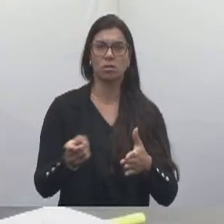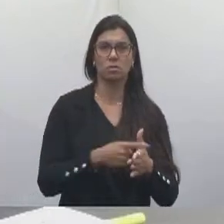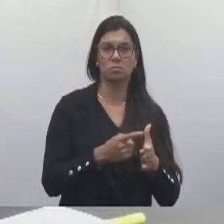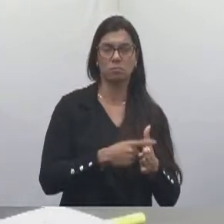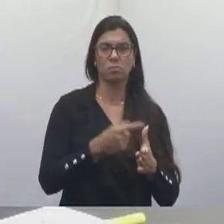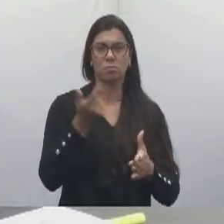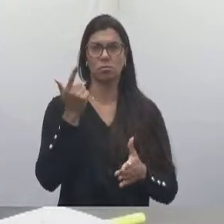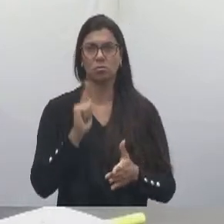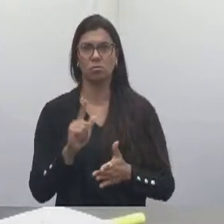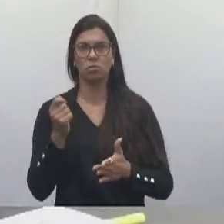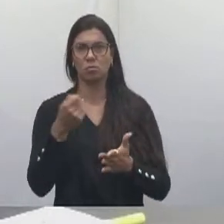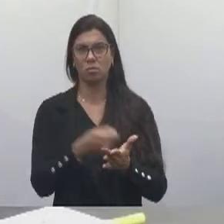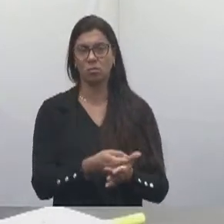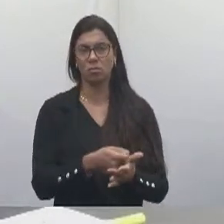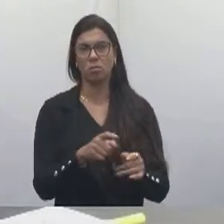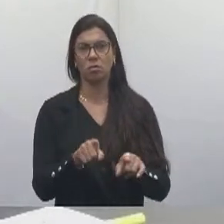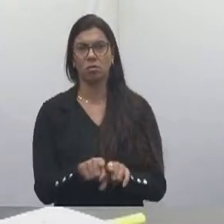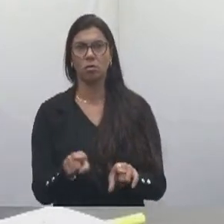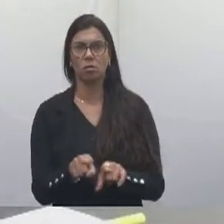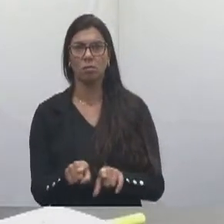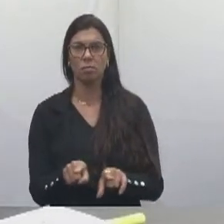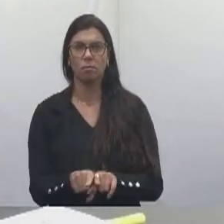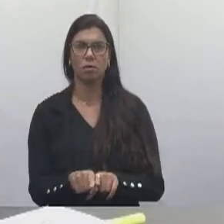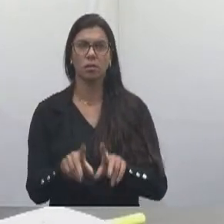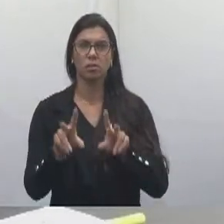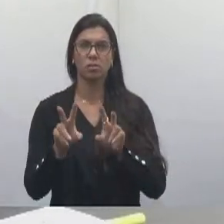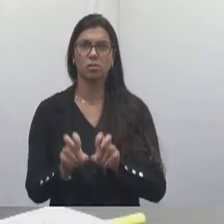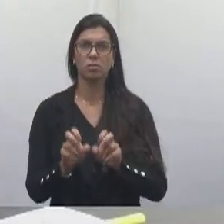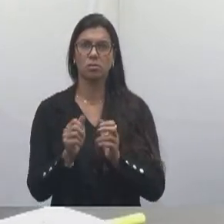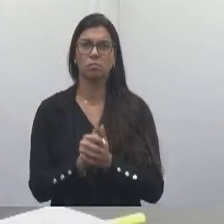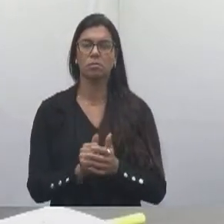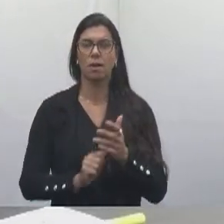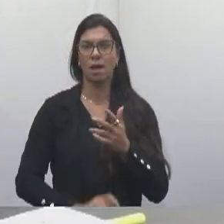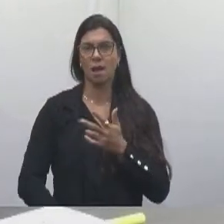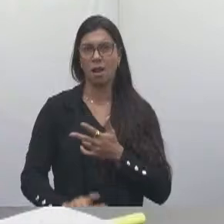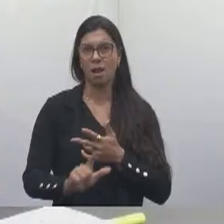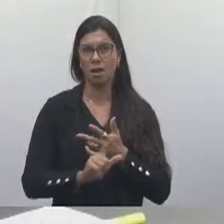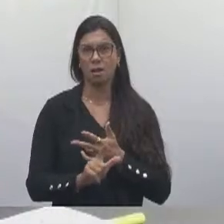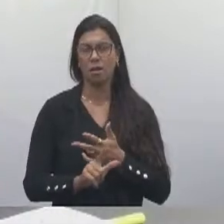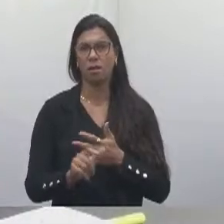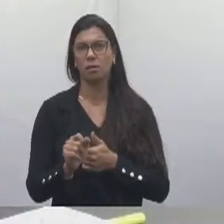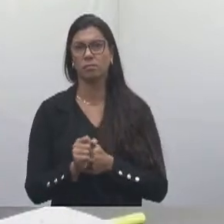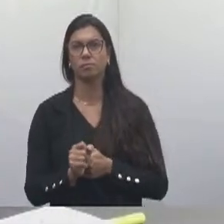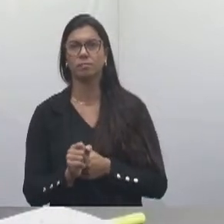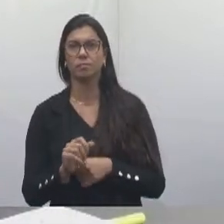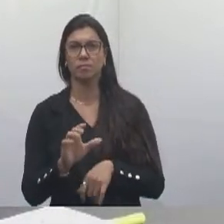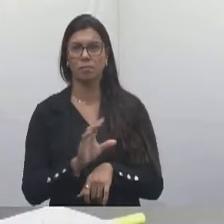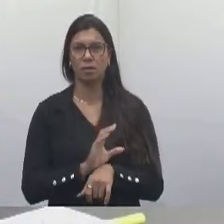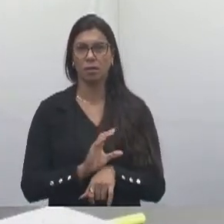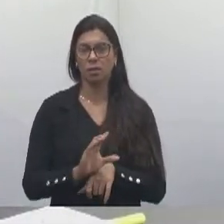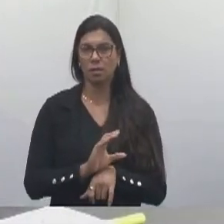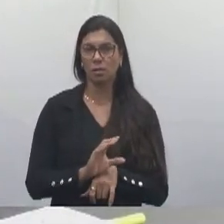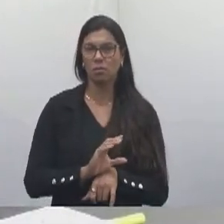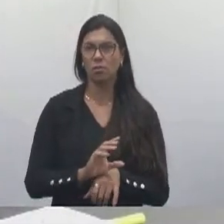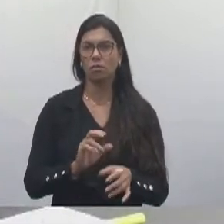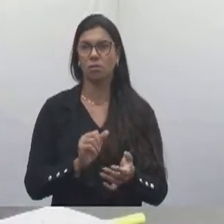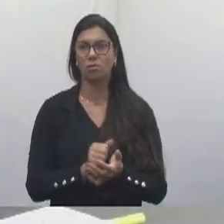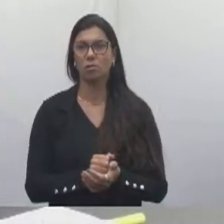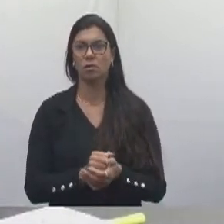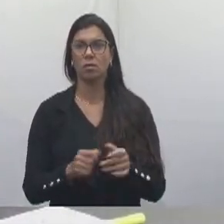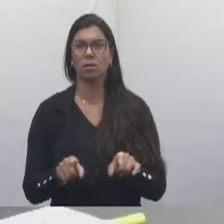Legislativo. Um outro ponto, em relação aos aspectos legais e constitucionais, observa-se que as despesas